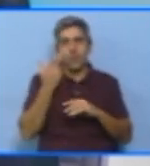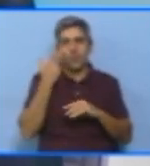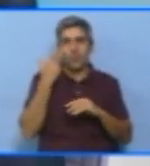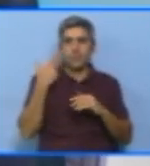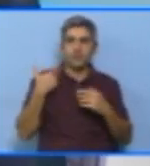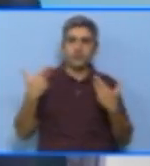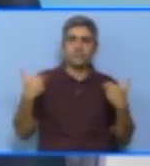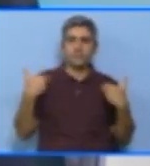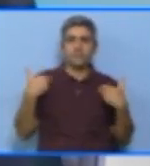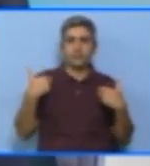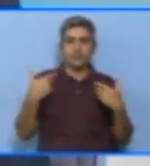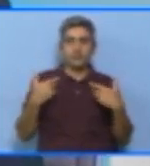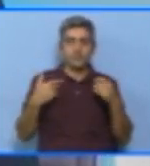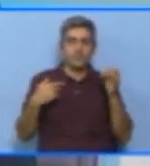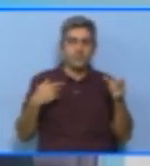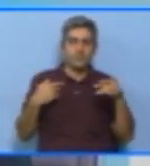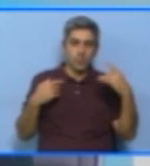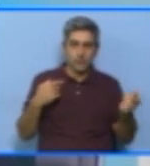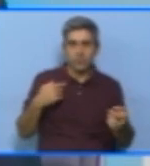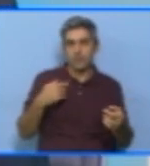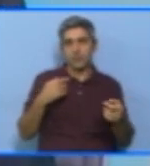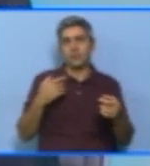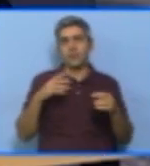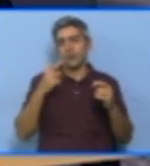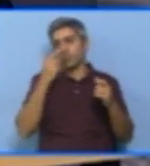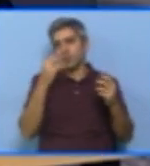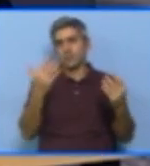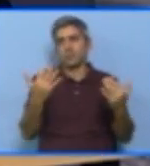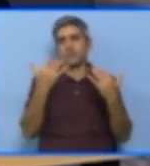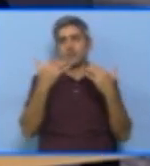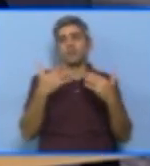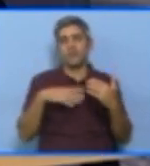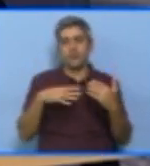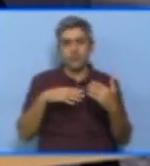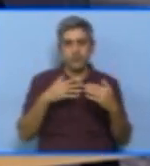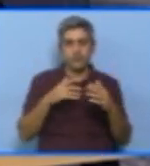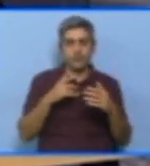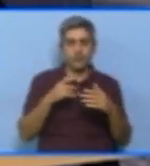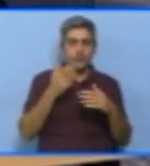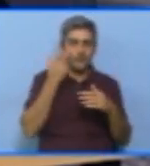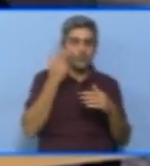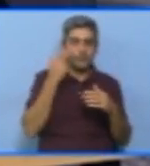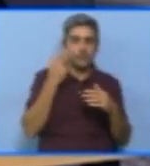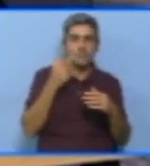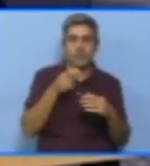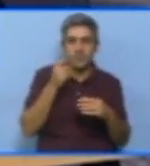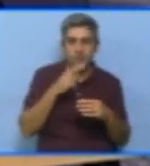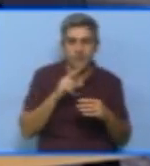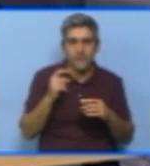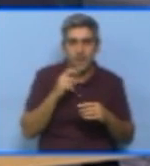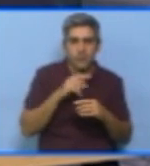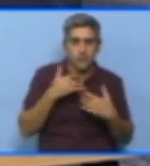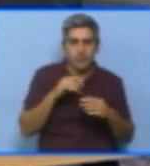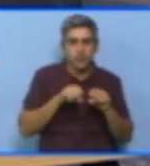vistas, termos mais audiência. E esta história da vanglória, que é um vírus tremendo